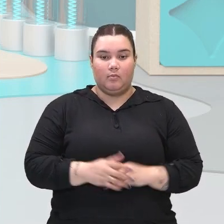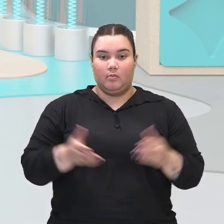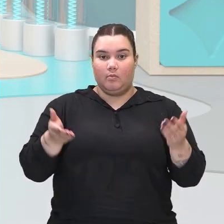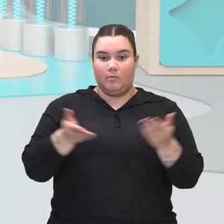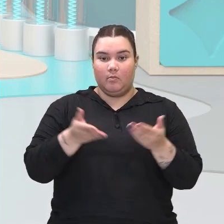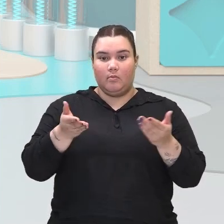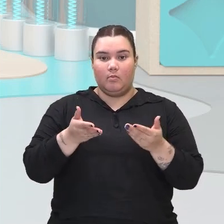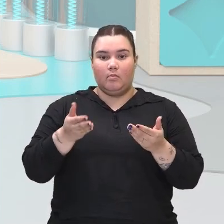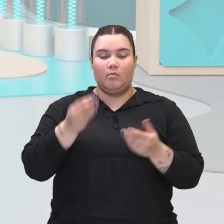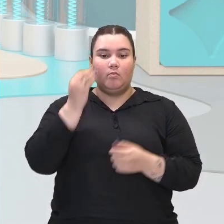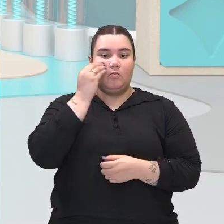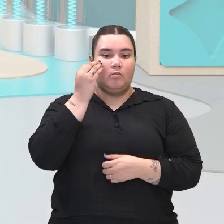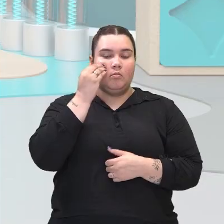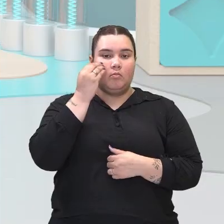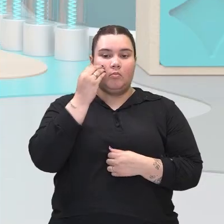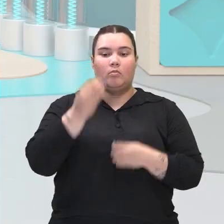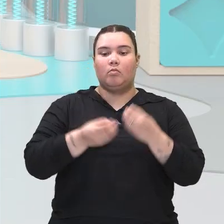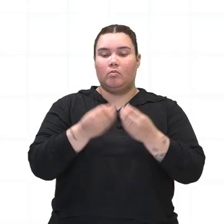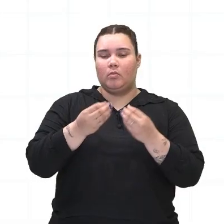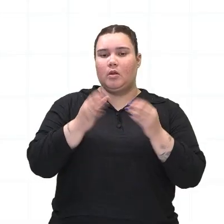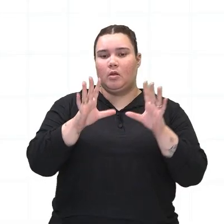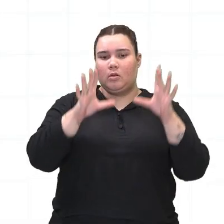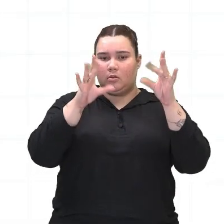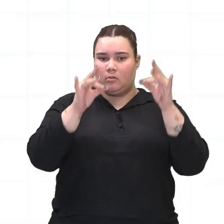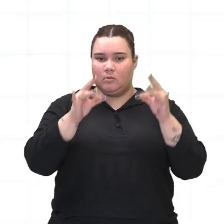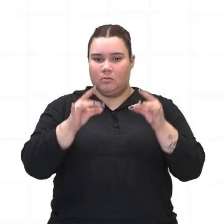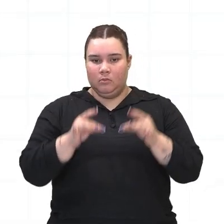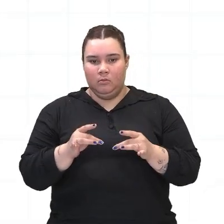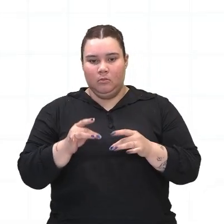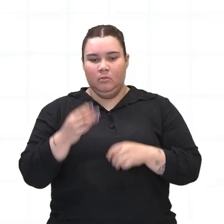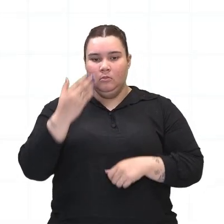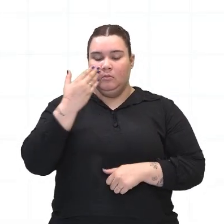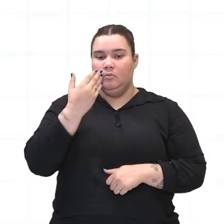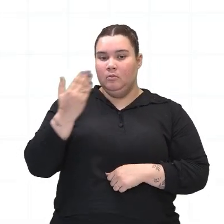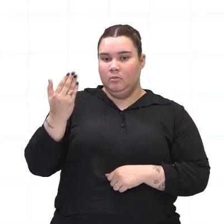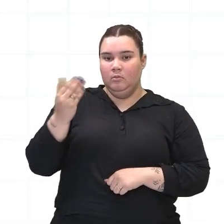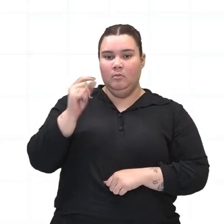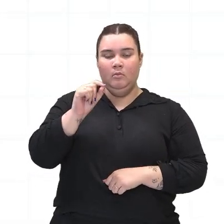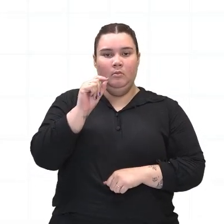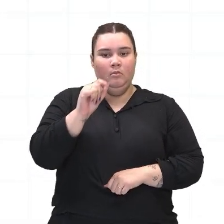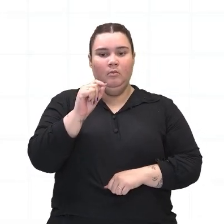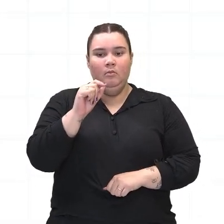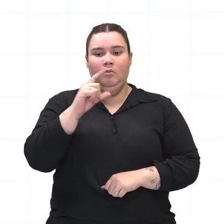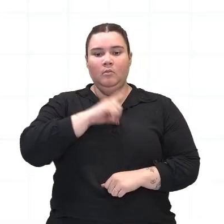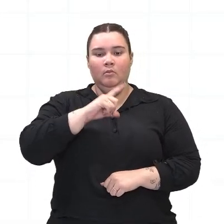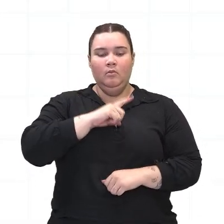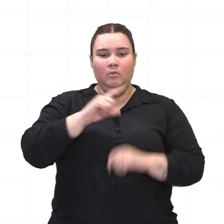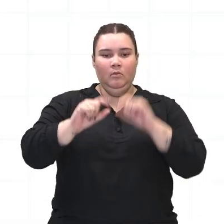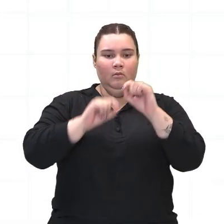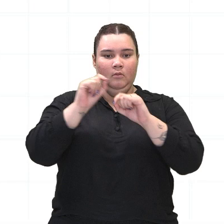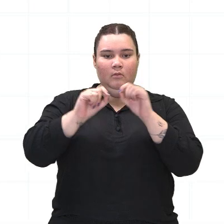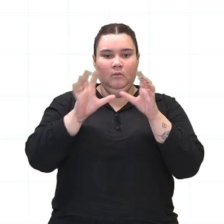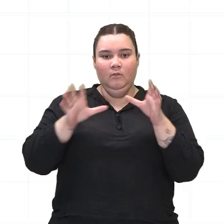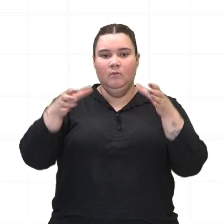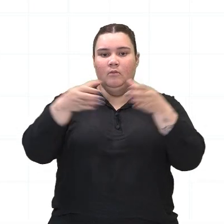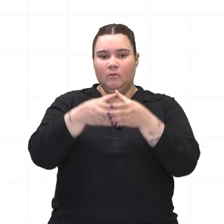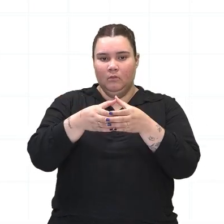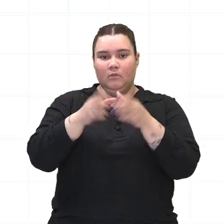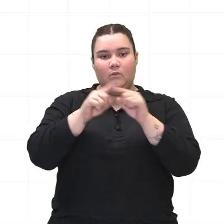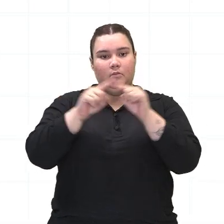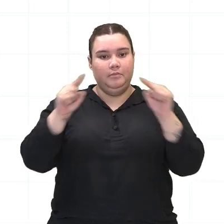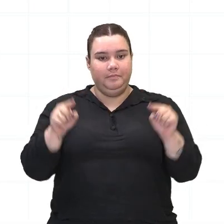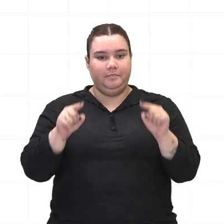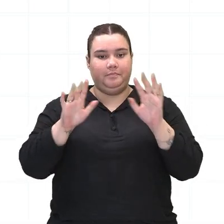agora isso parte por parte. Percebe que aqui estamos vendo o conjunto, mas